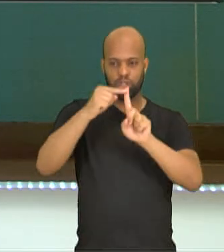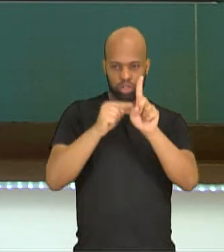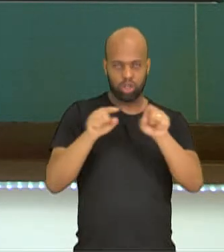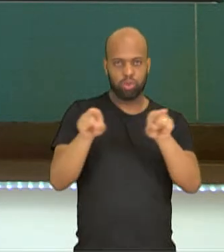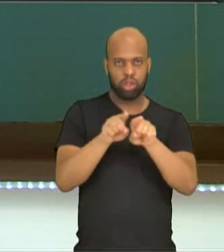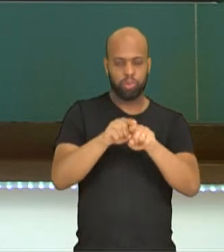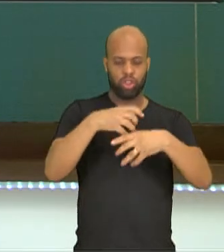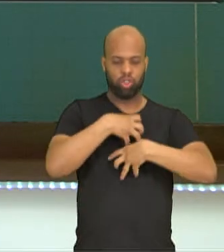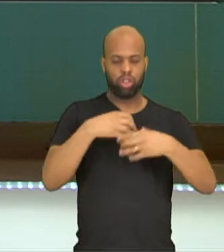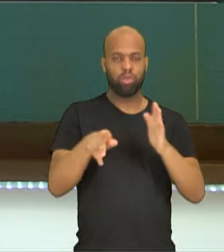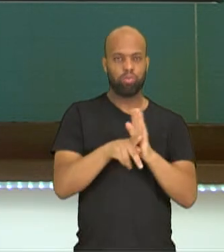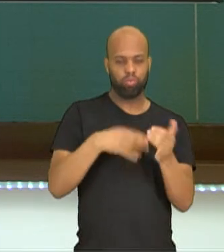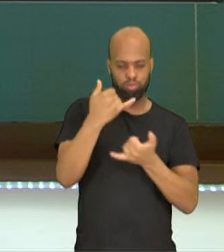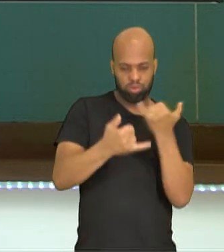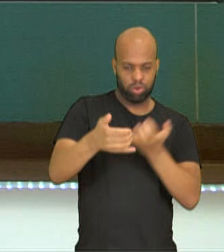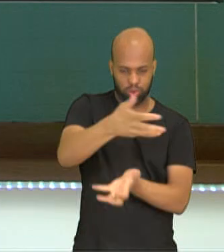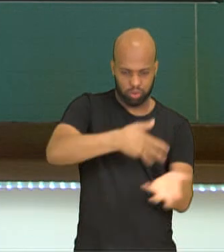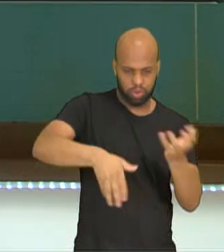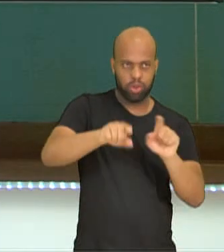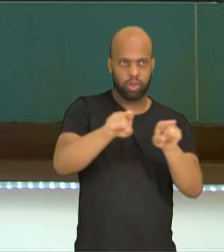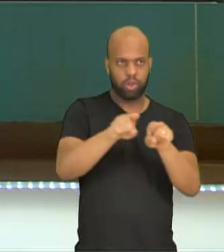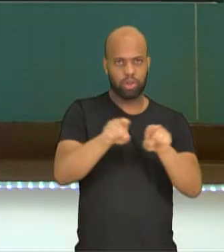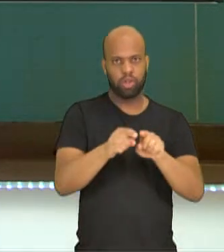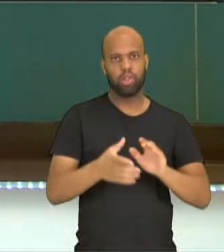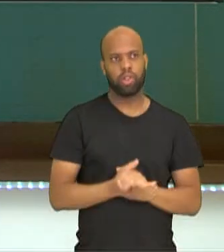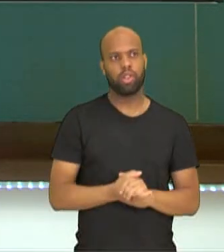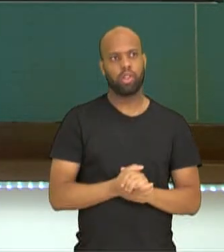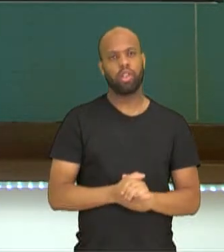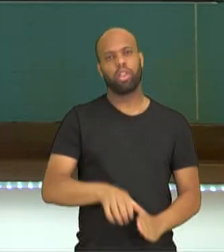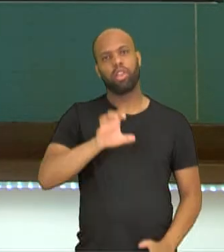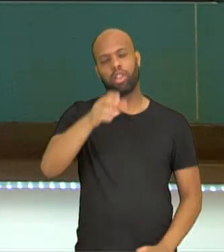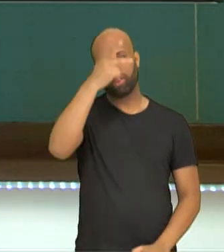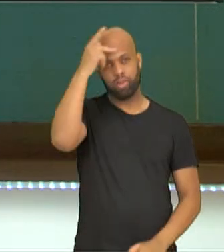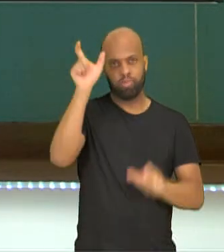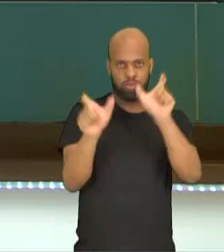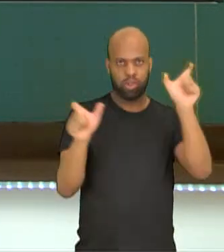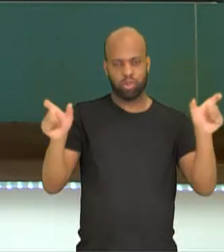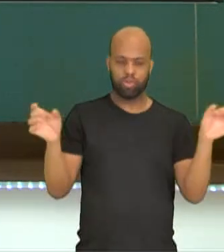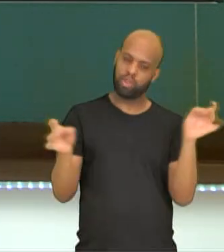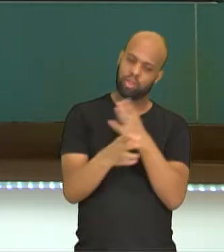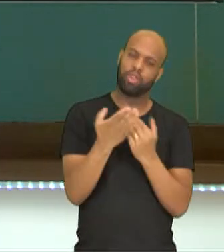estilos de jogos cooperativos. E é isso, pessoal. Nós